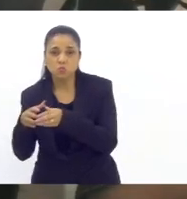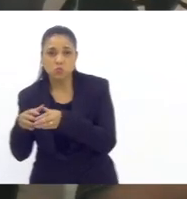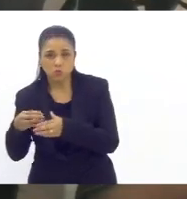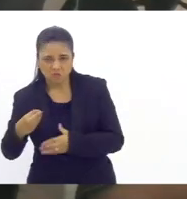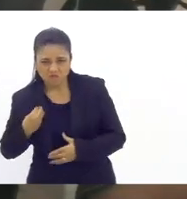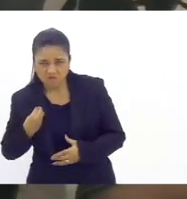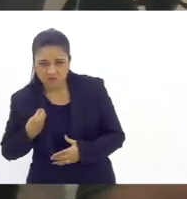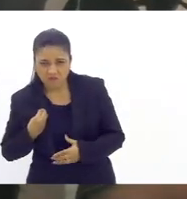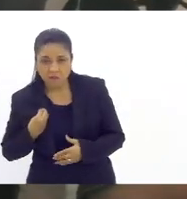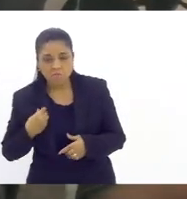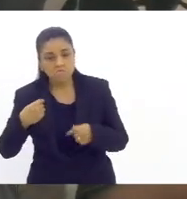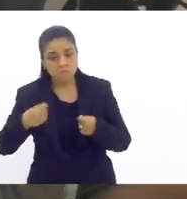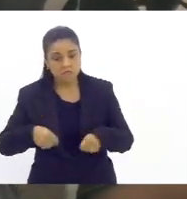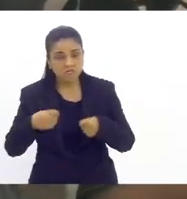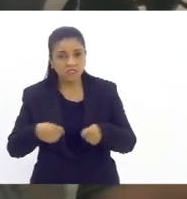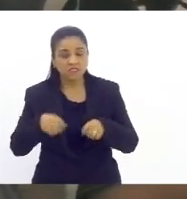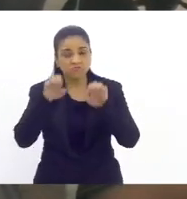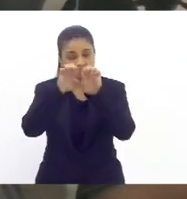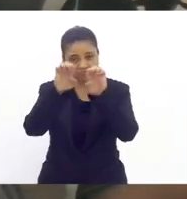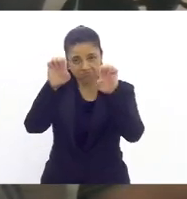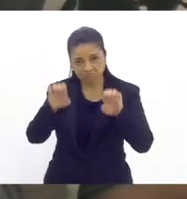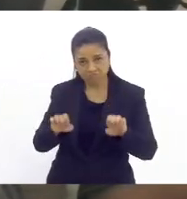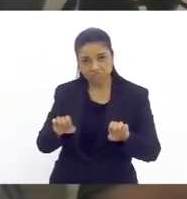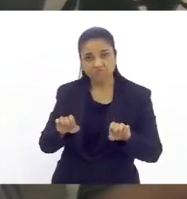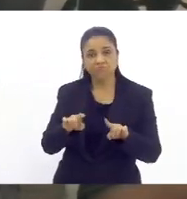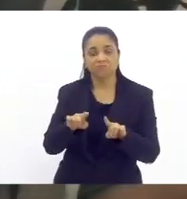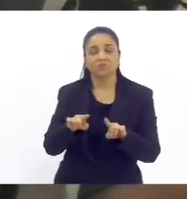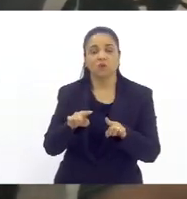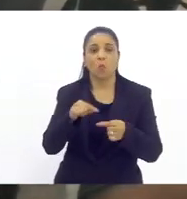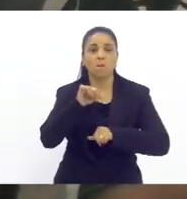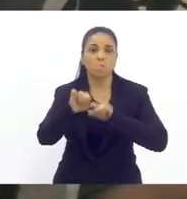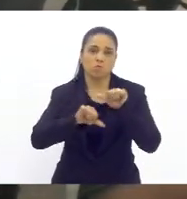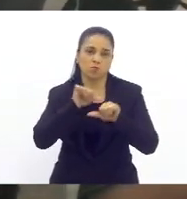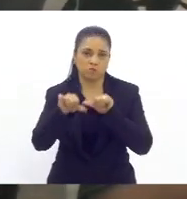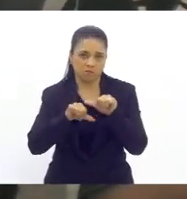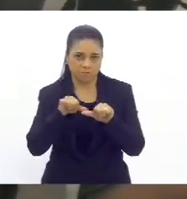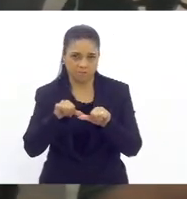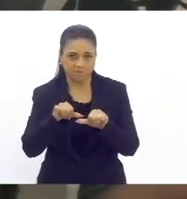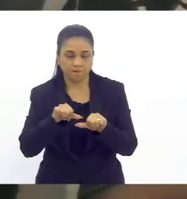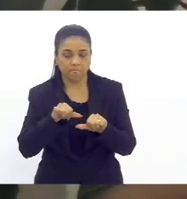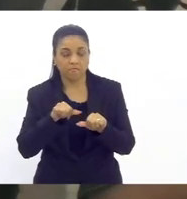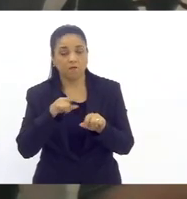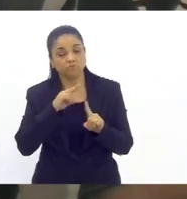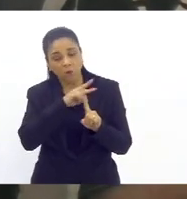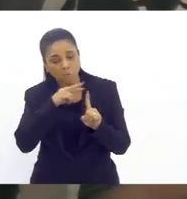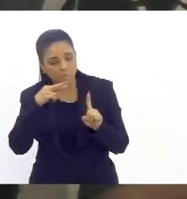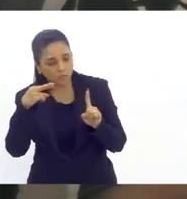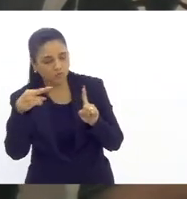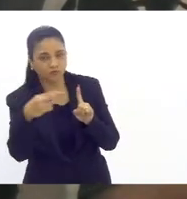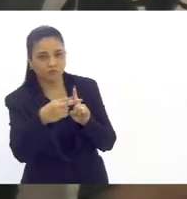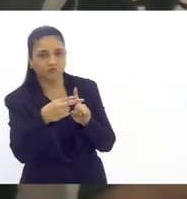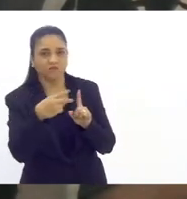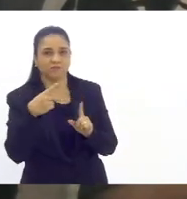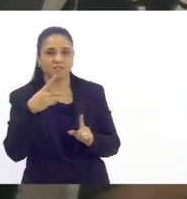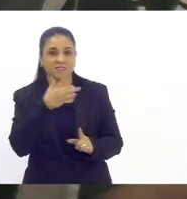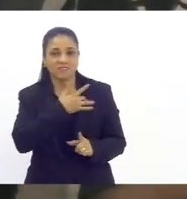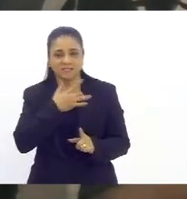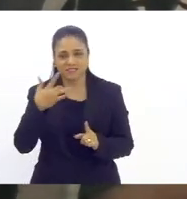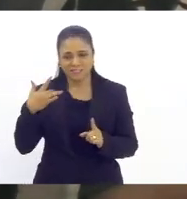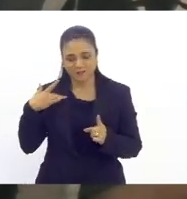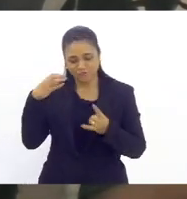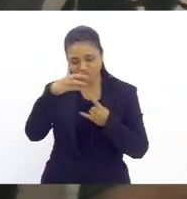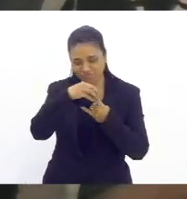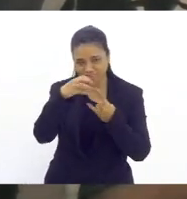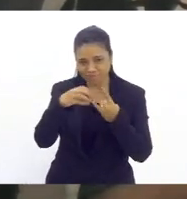estrutural é uma disputa civilizatória né e bom eu queria trazer muito ponto de vista da saúde né da saúde coletiva né fio cruzo é uma instituição